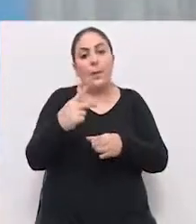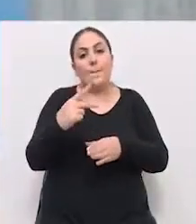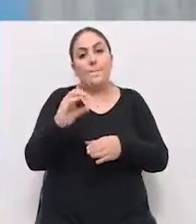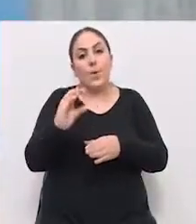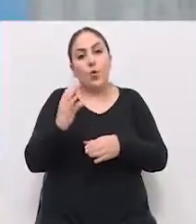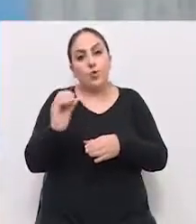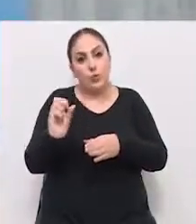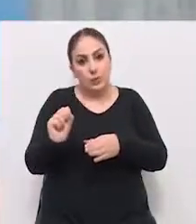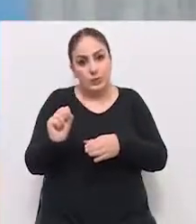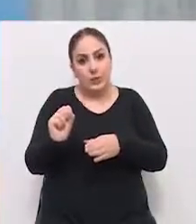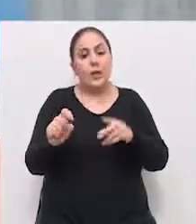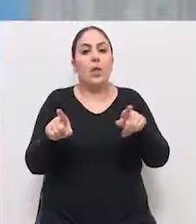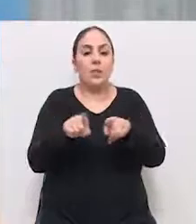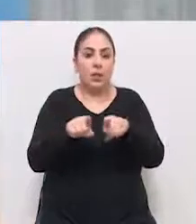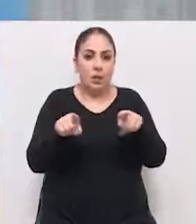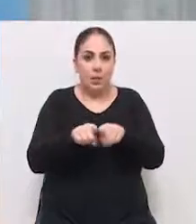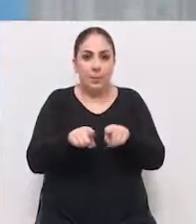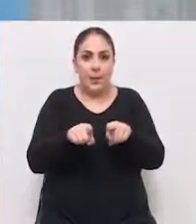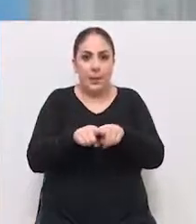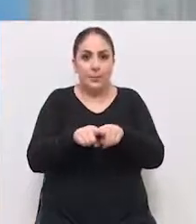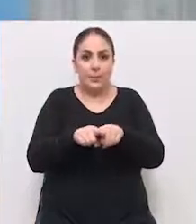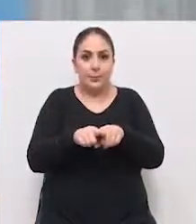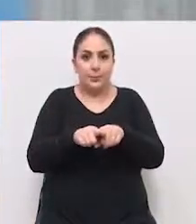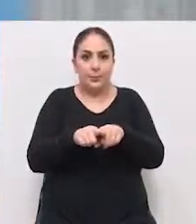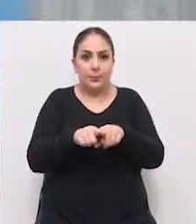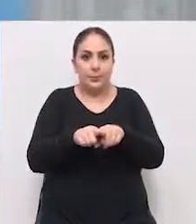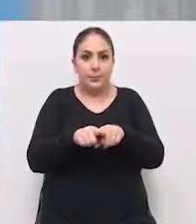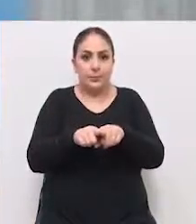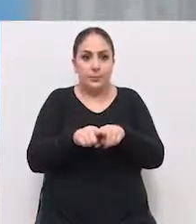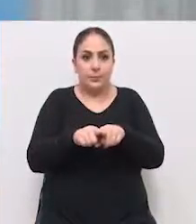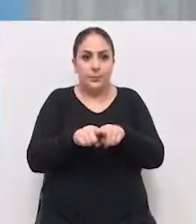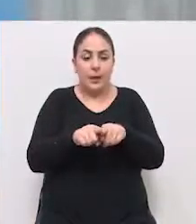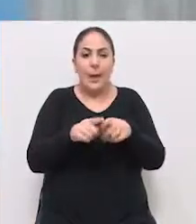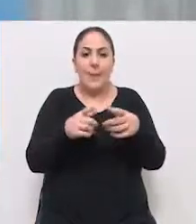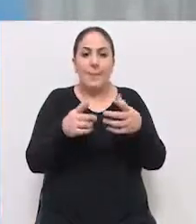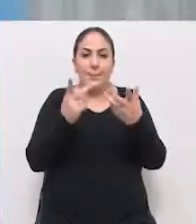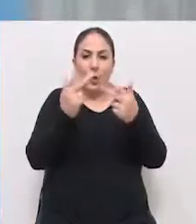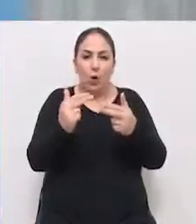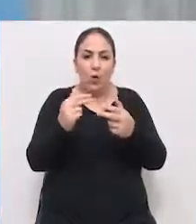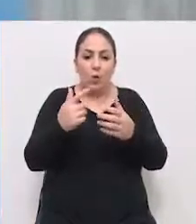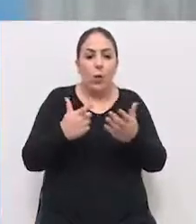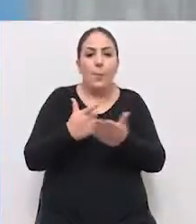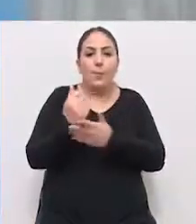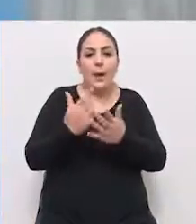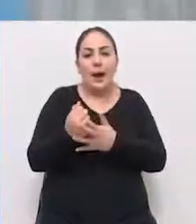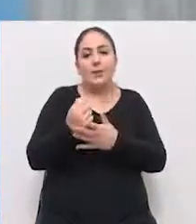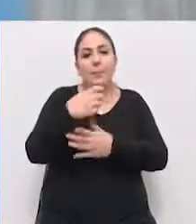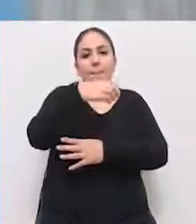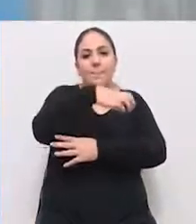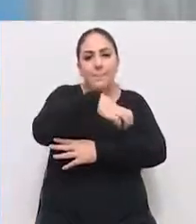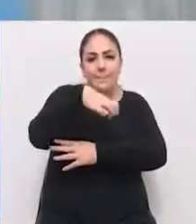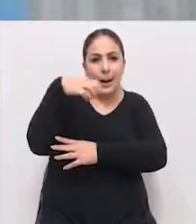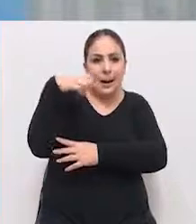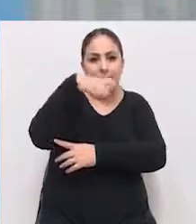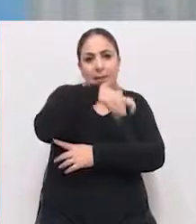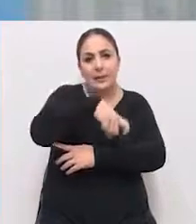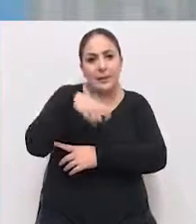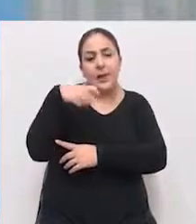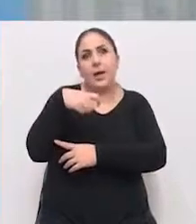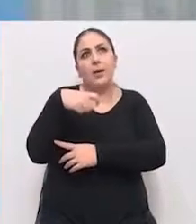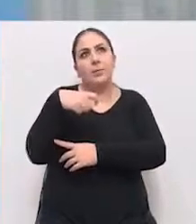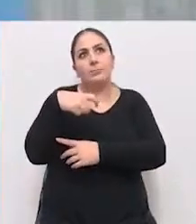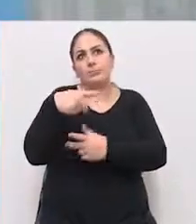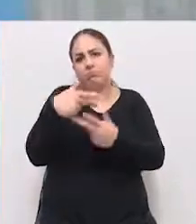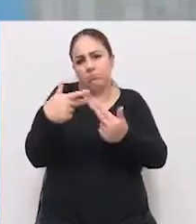50 poços, e também para horas máquinas para 53 municípios